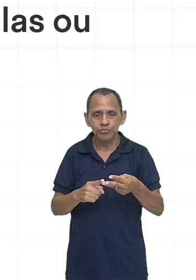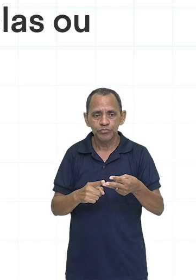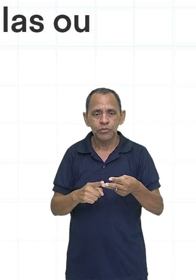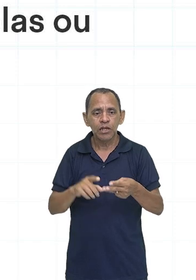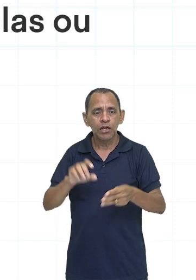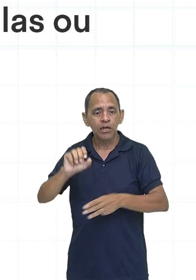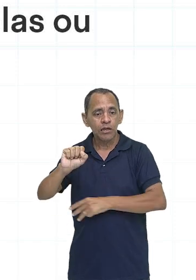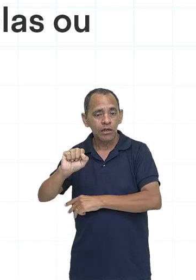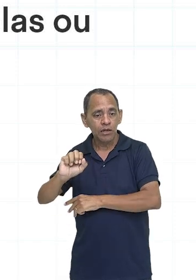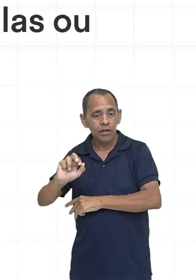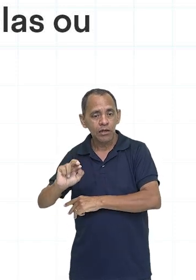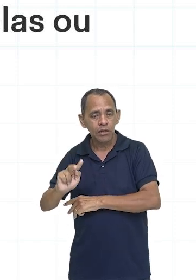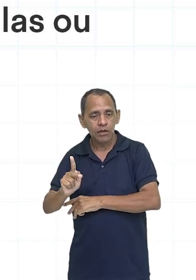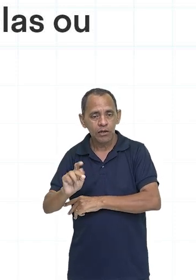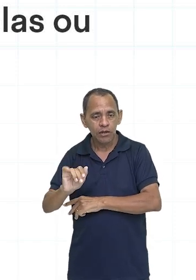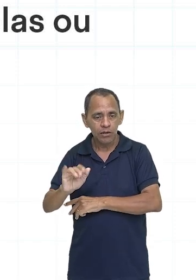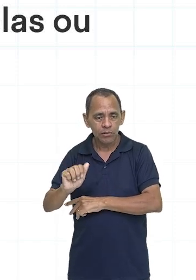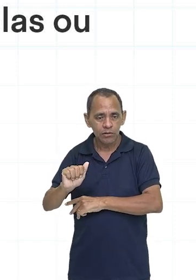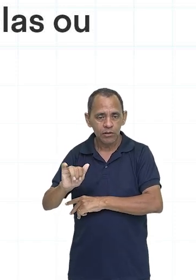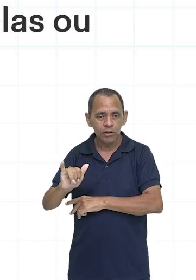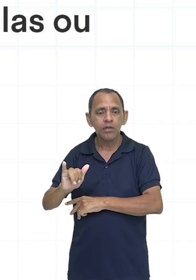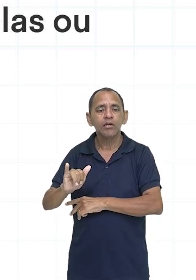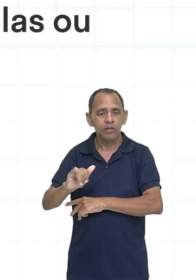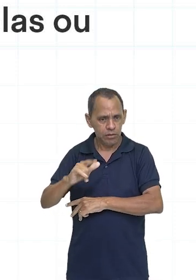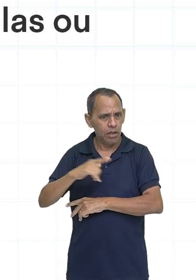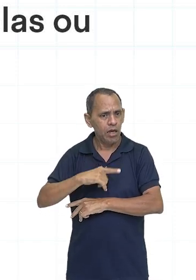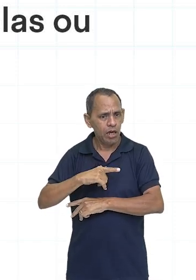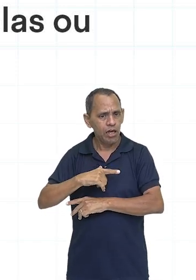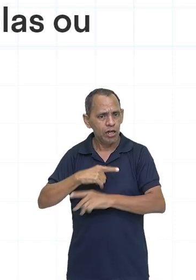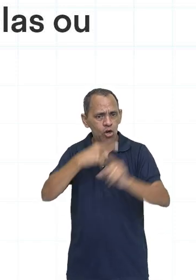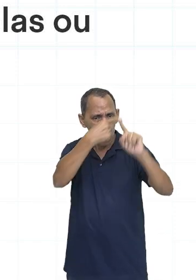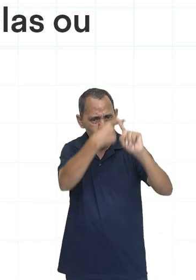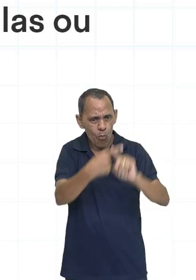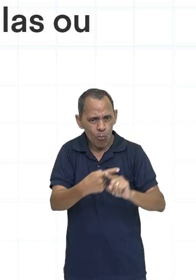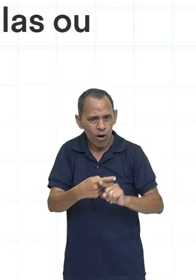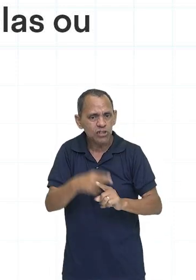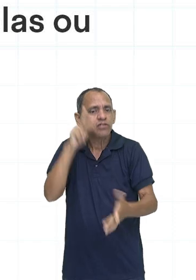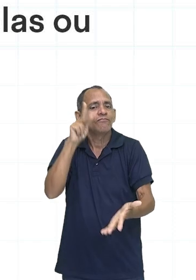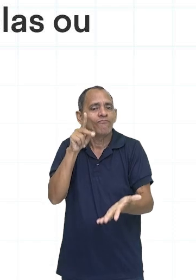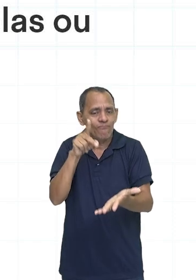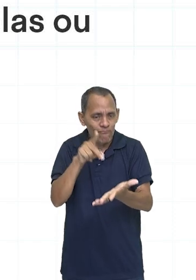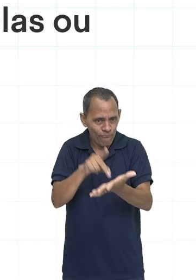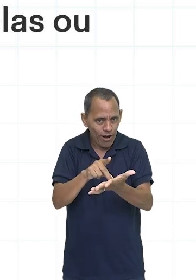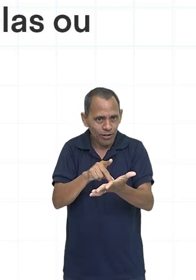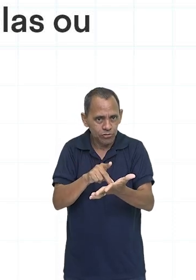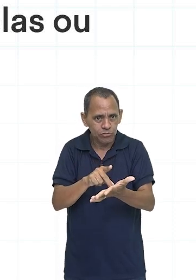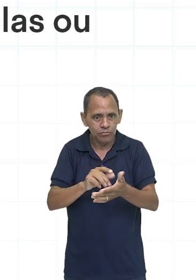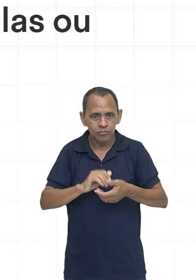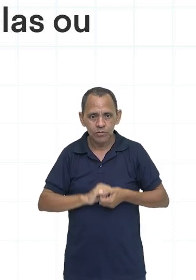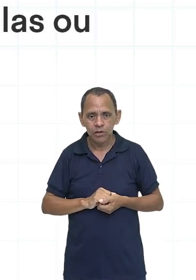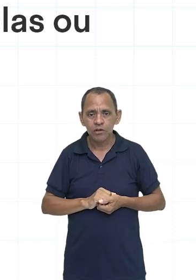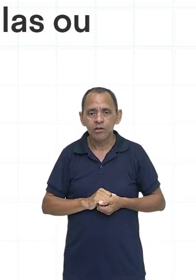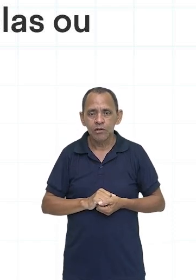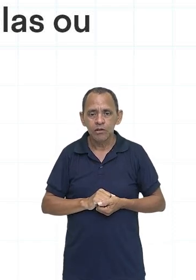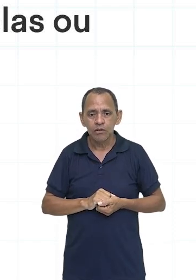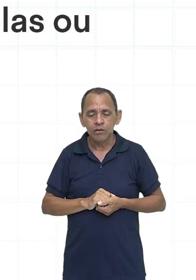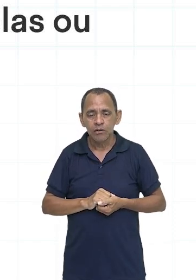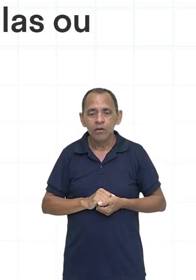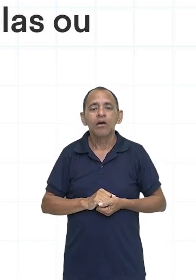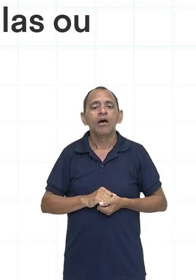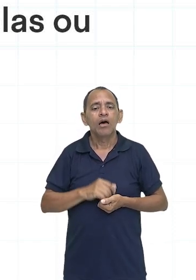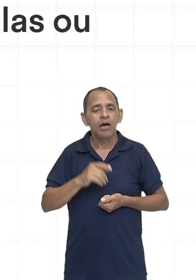No Shiai, nós temos a luta propriamente dita, onde são colocados à prova